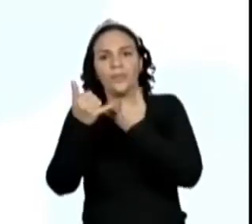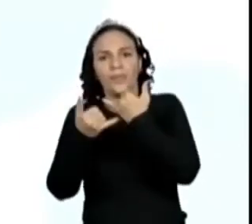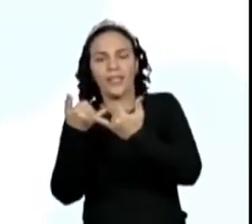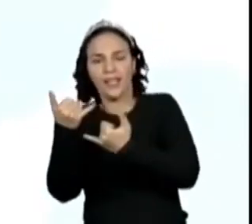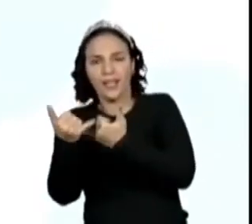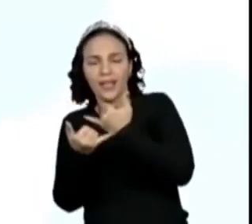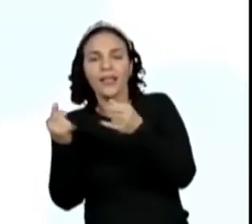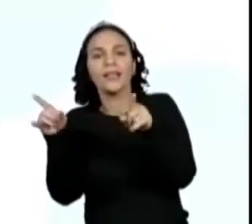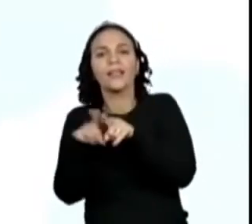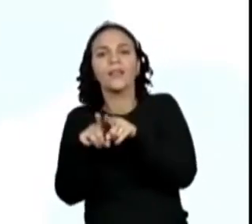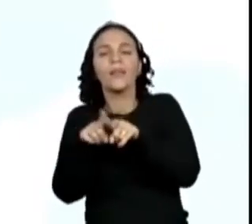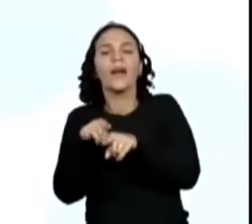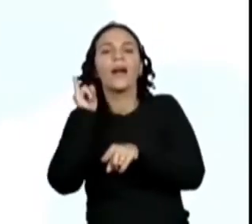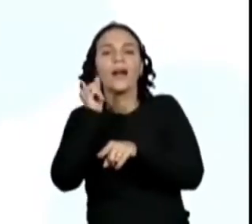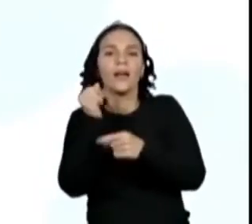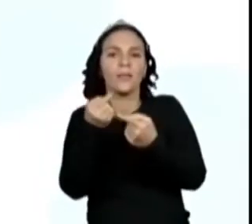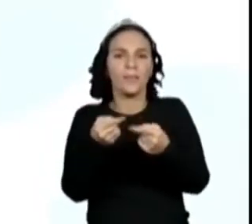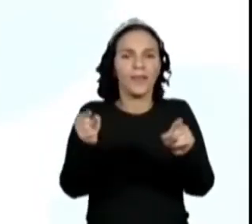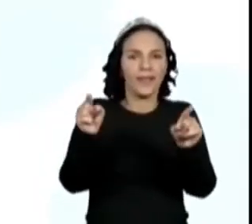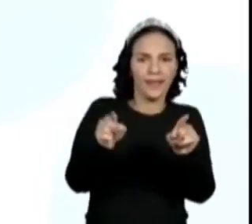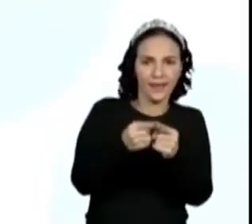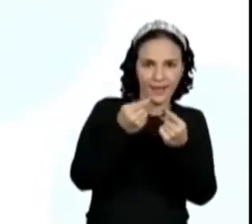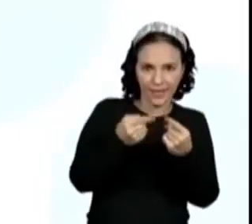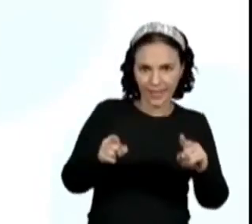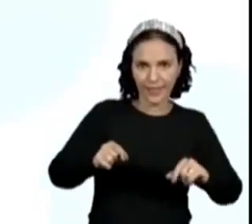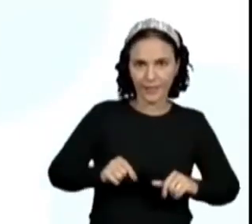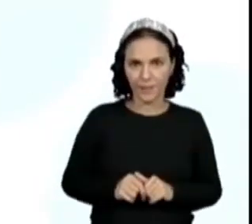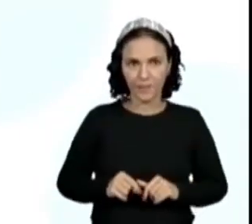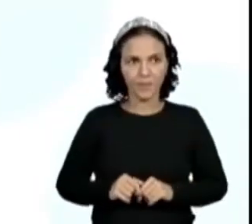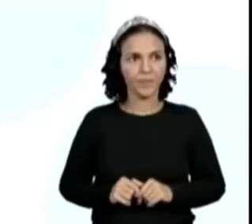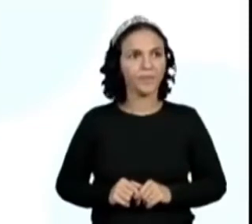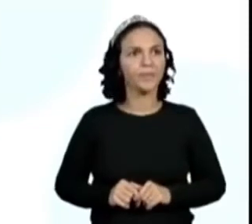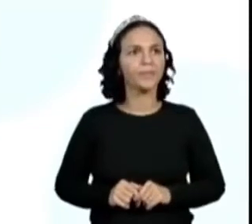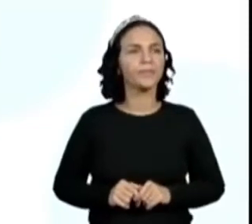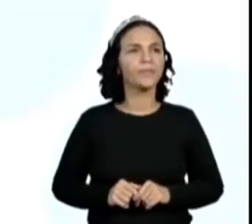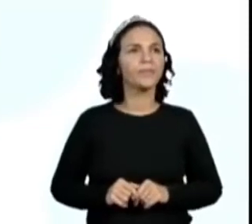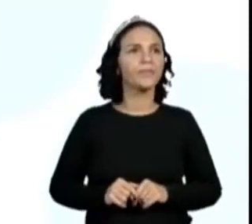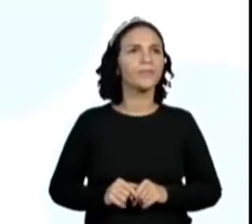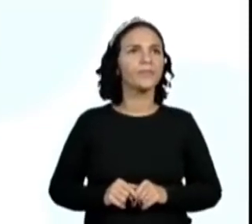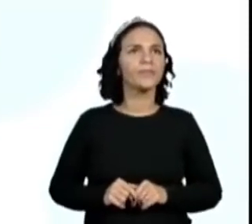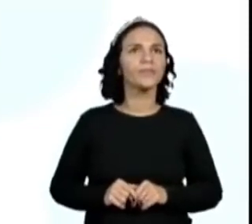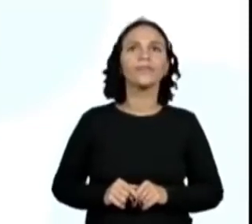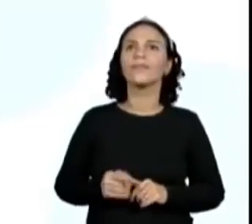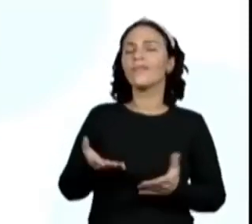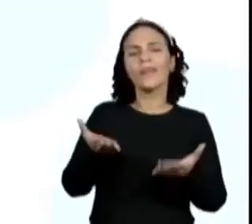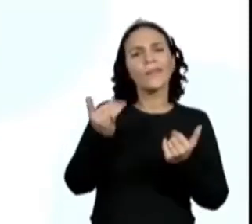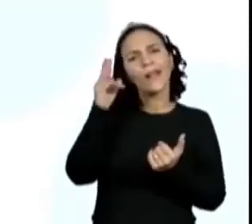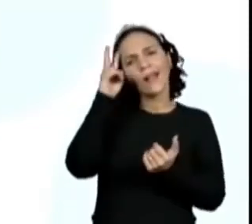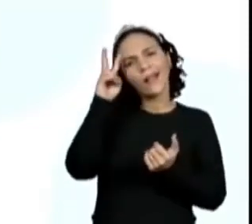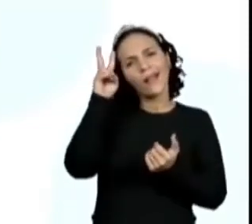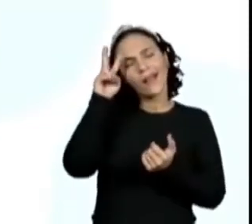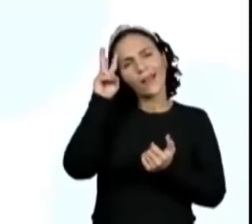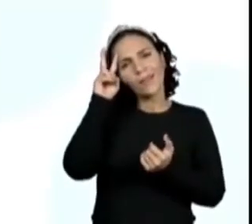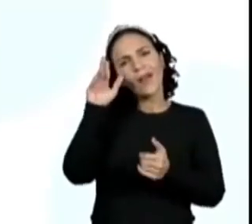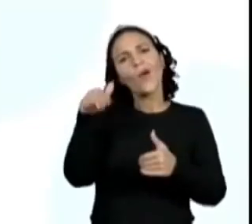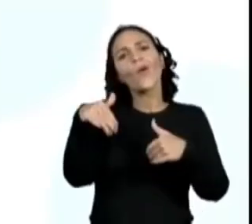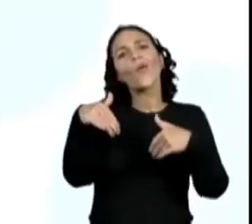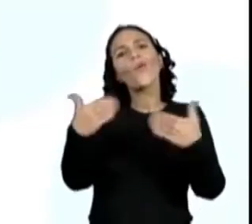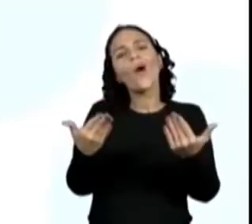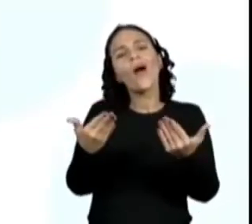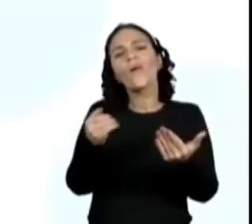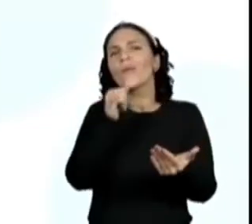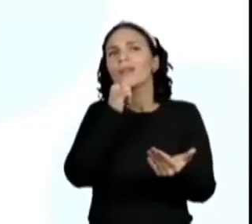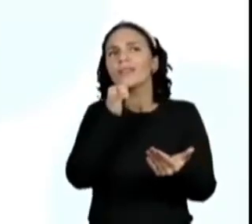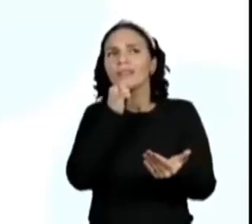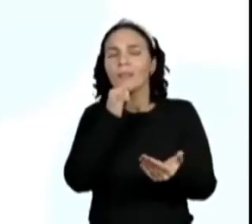parlenda. Olha a gente escrevendo mais um pouquinho aí. Então, ó, vamos lembrar quais parlendas usamos para